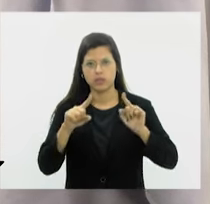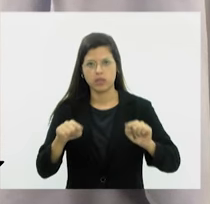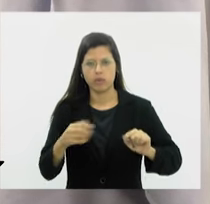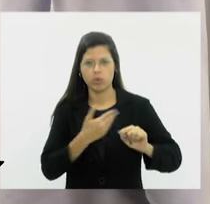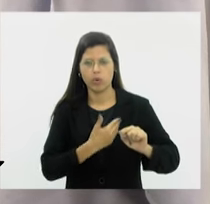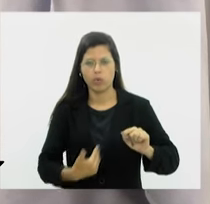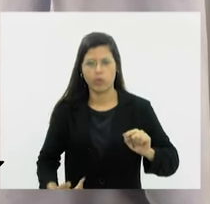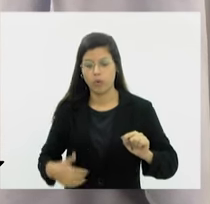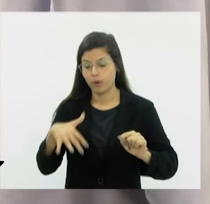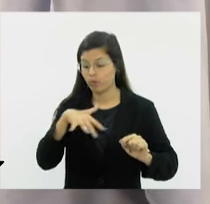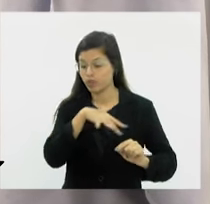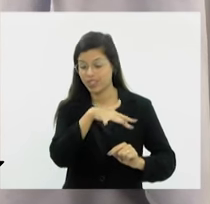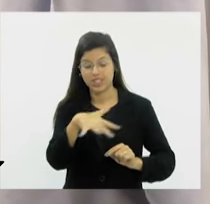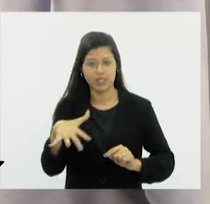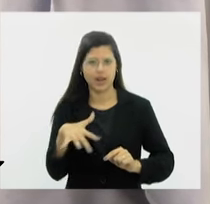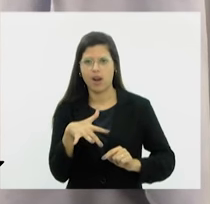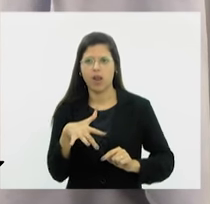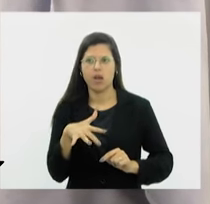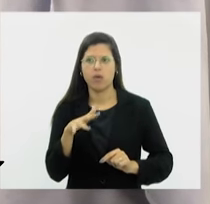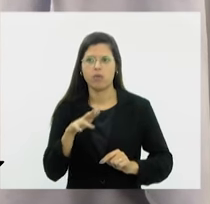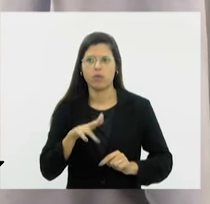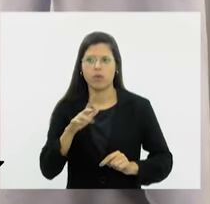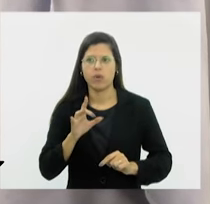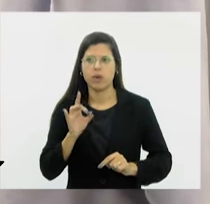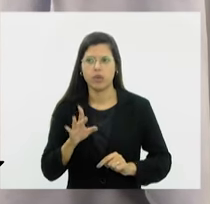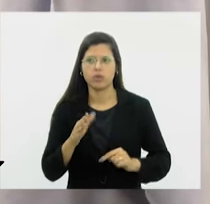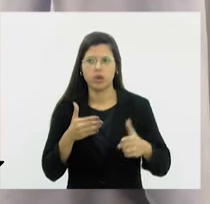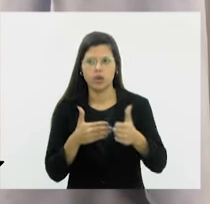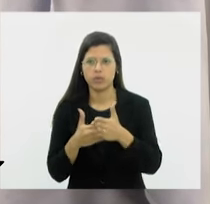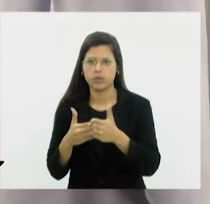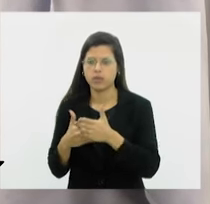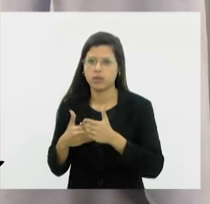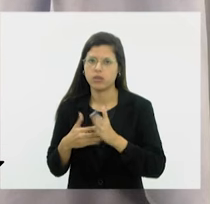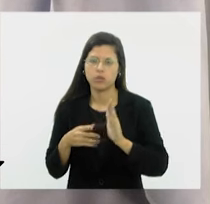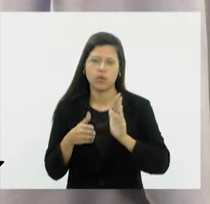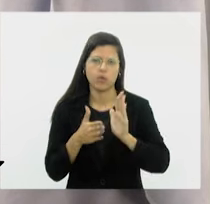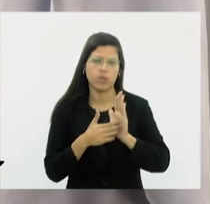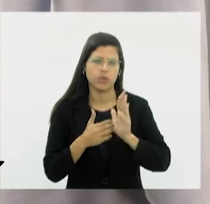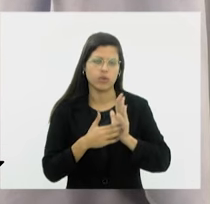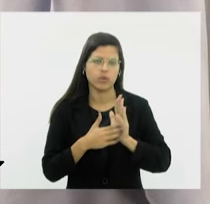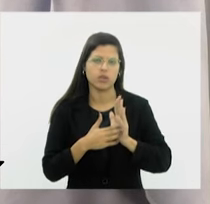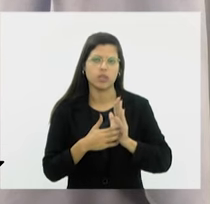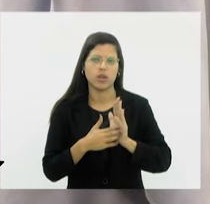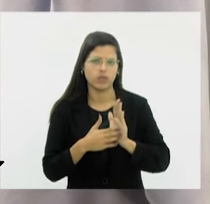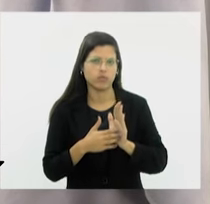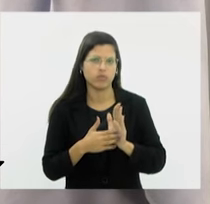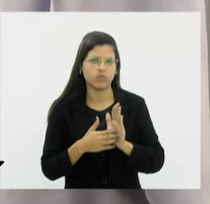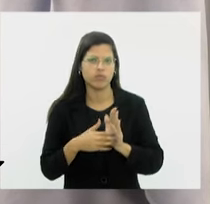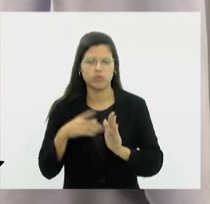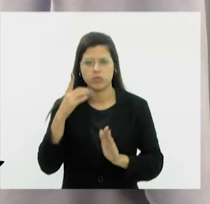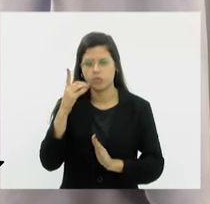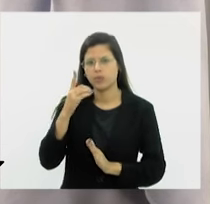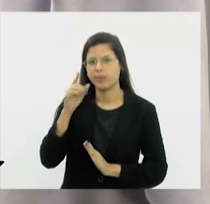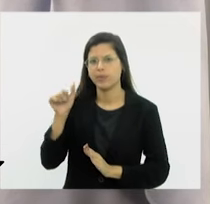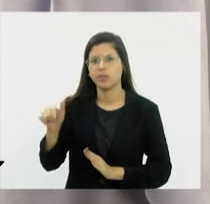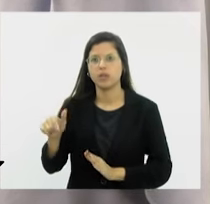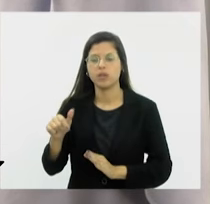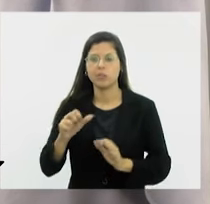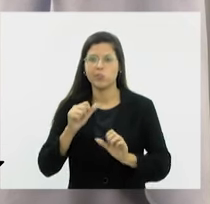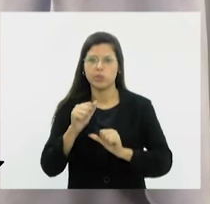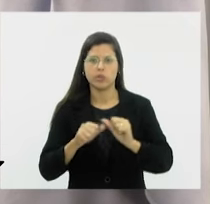de uma forma geral, não somente delimitando como tinha sido o projeto original do deputado Cozzolino. E modifica não